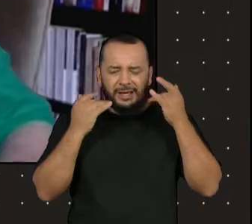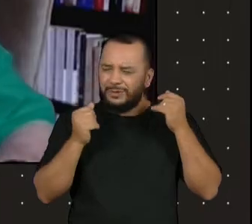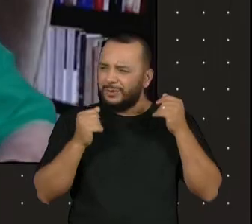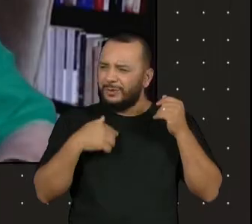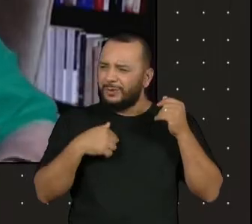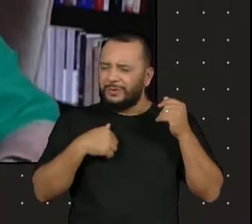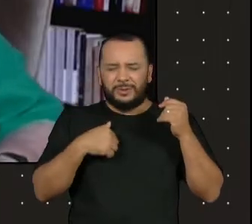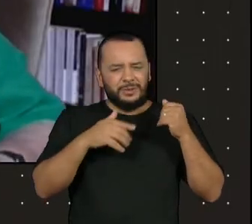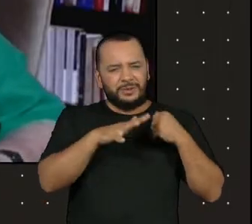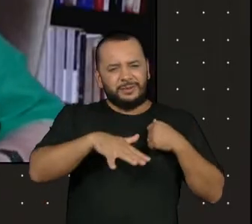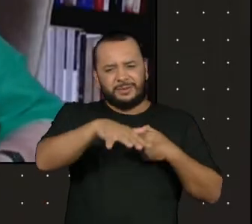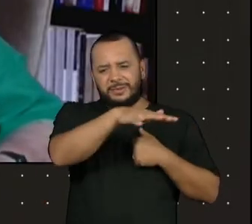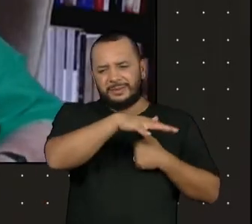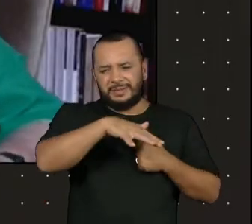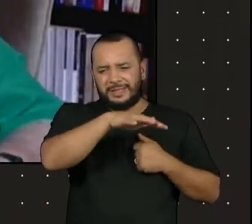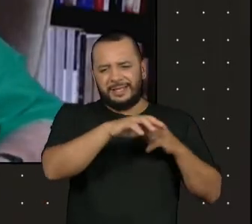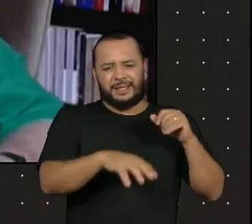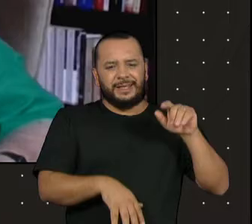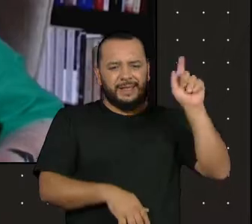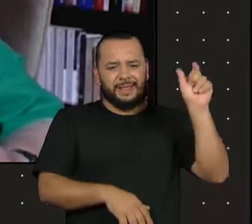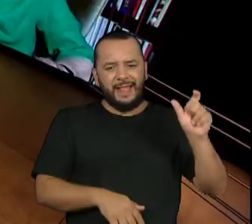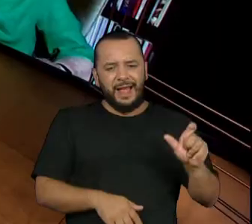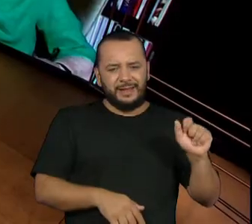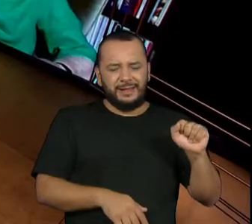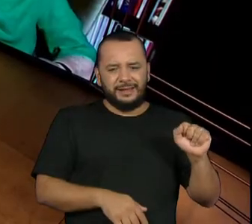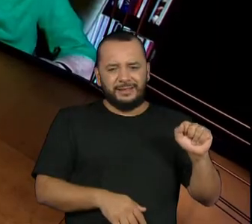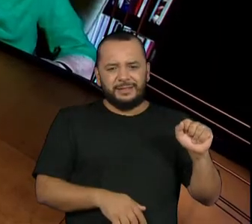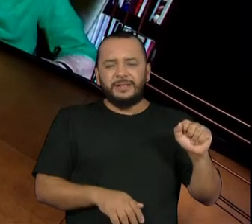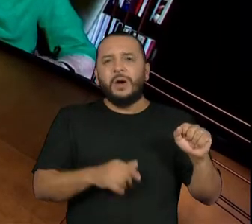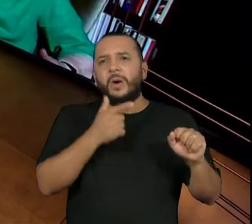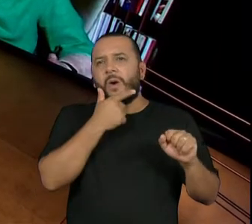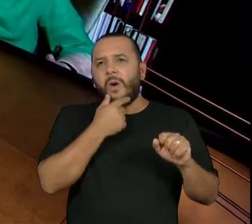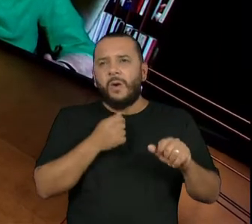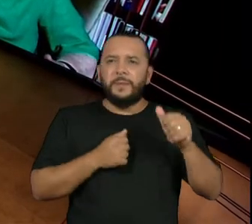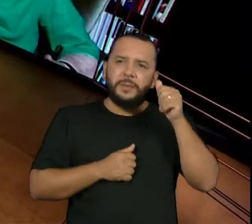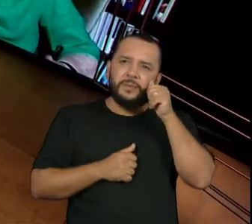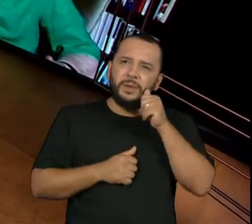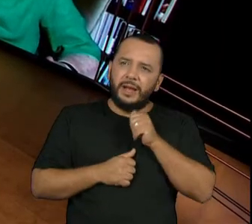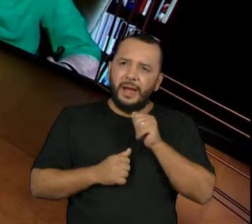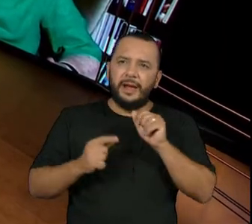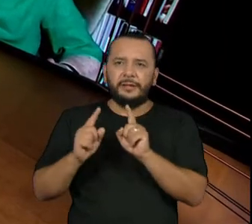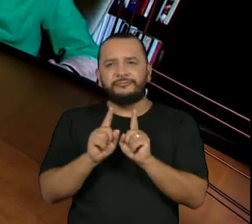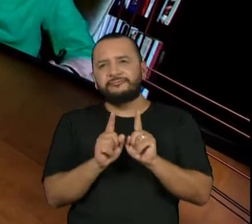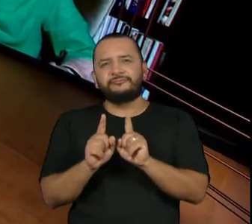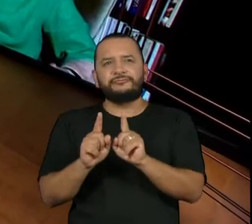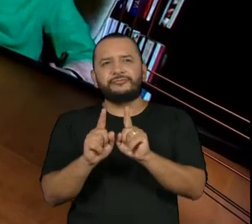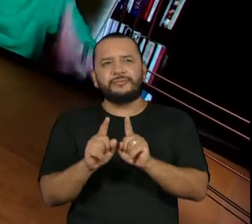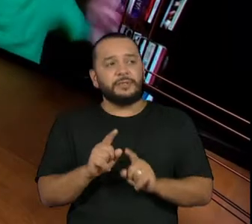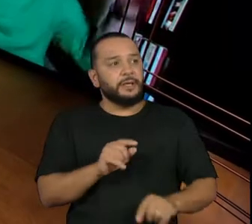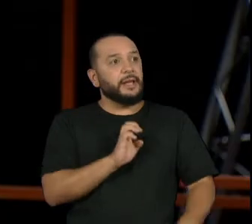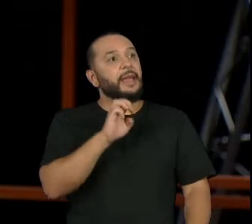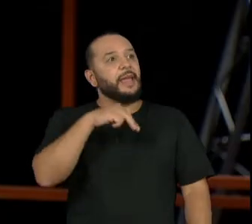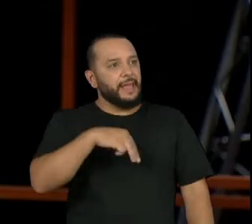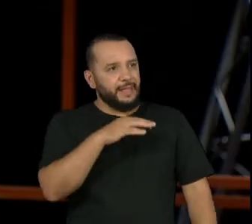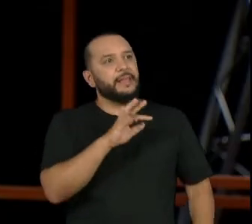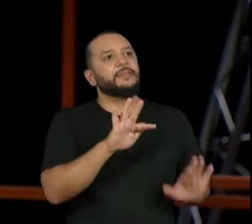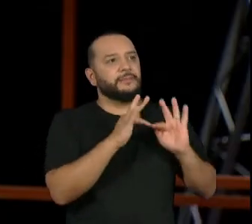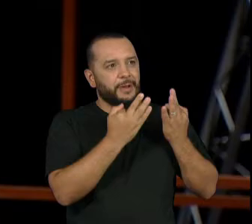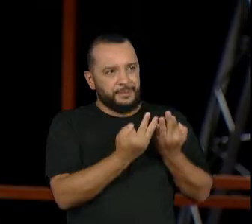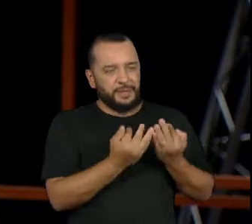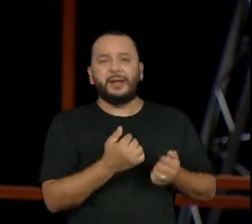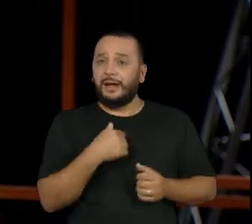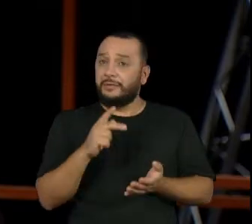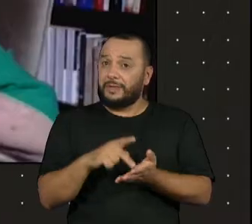Que era o casal que ia para o asilo do Vianinha. Em família. Em família. Ai,